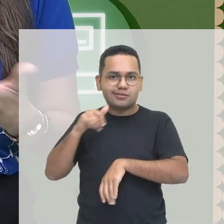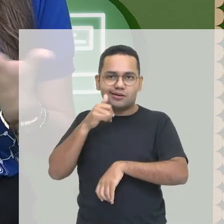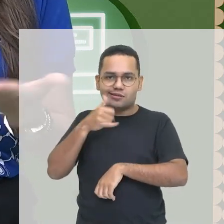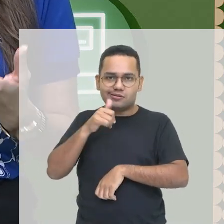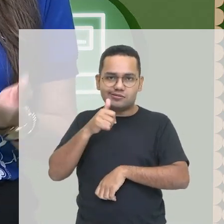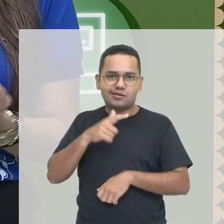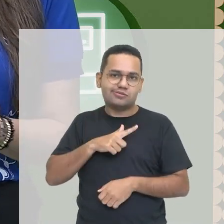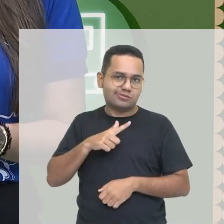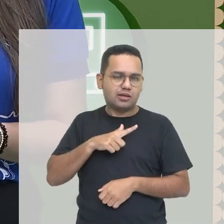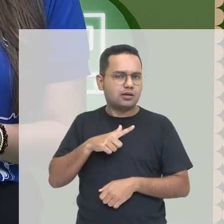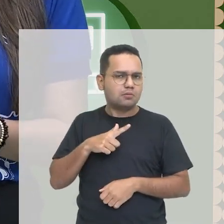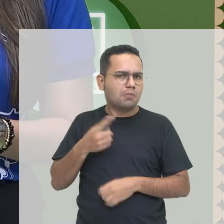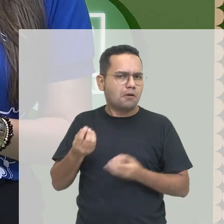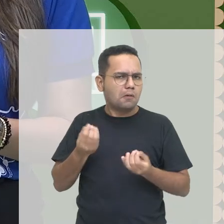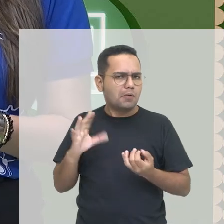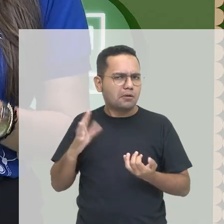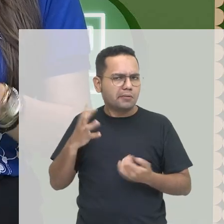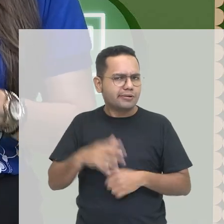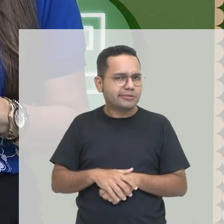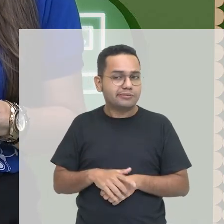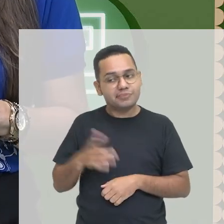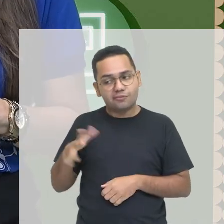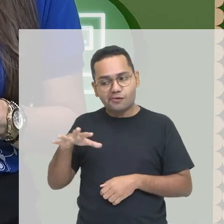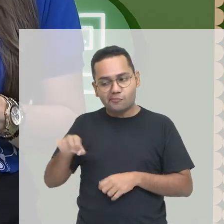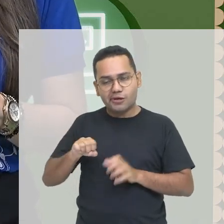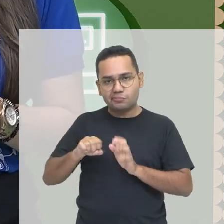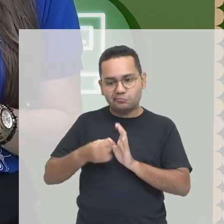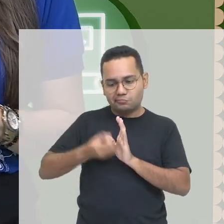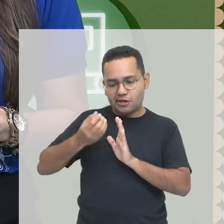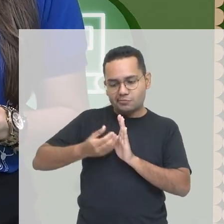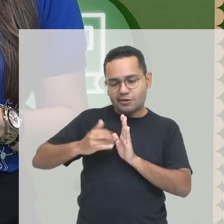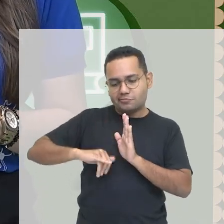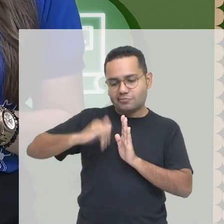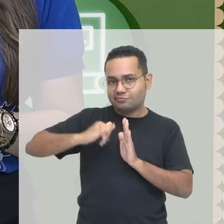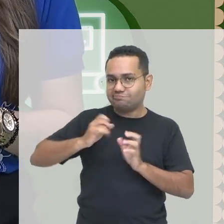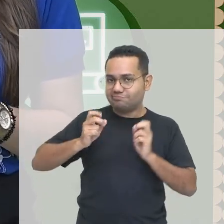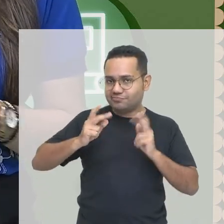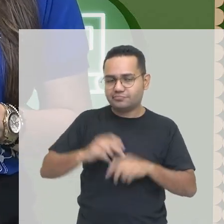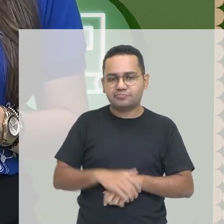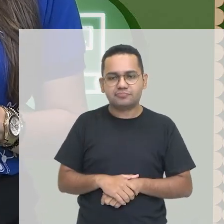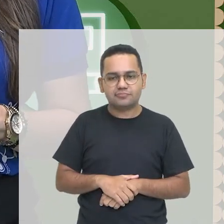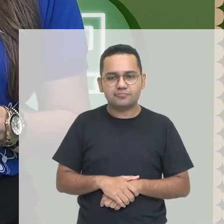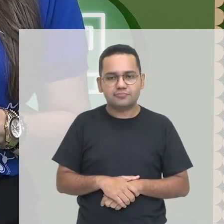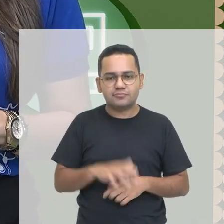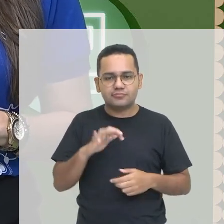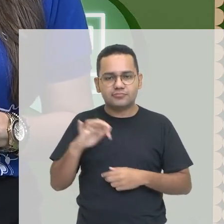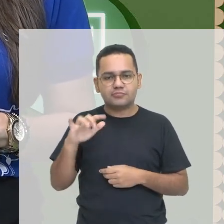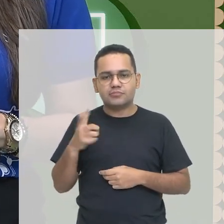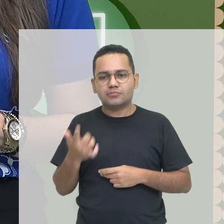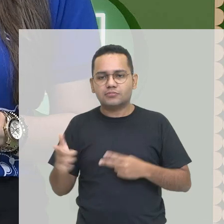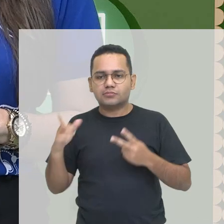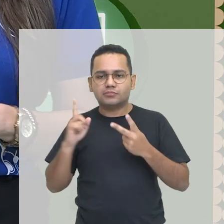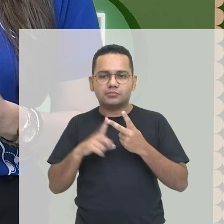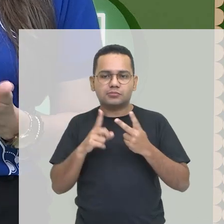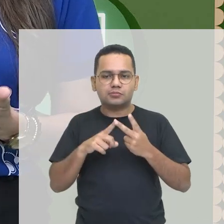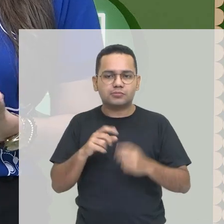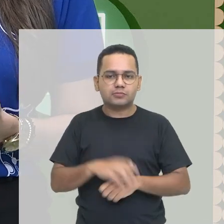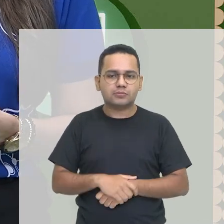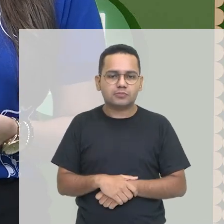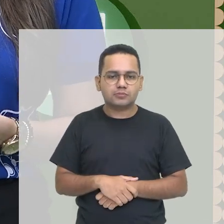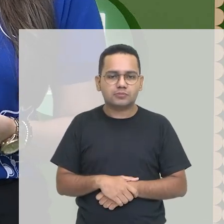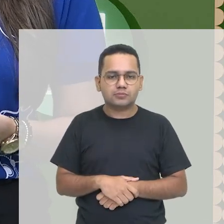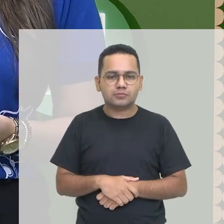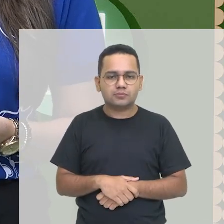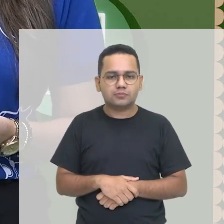E ele está tirando essa energia da onde? Do carboidrato do pão, certo? O fungo, ele é heterotrófico.